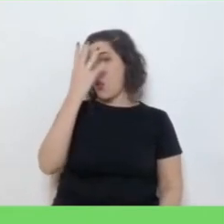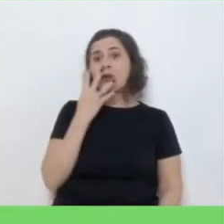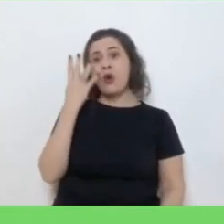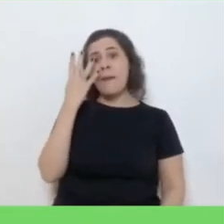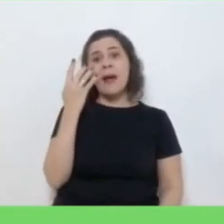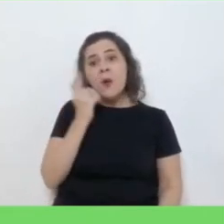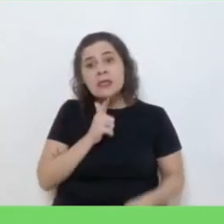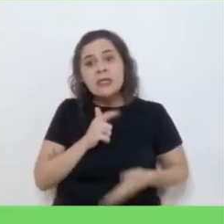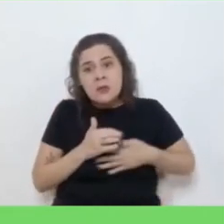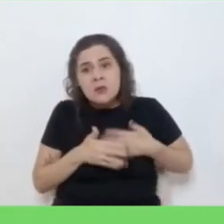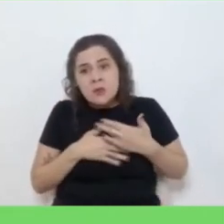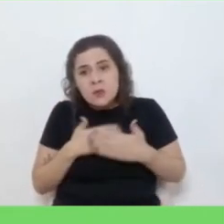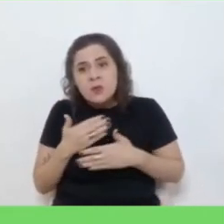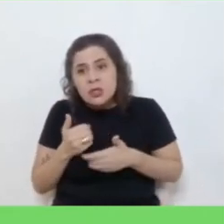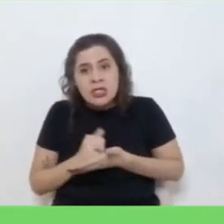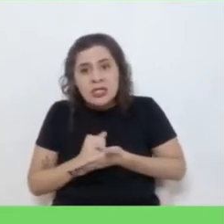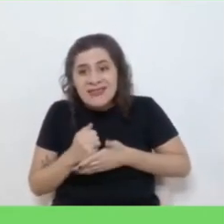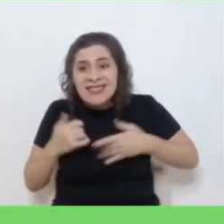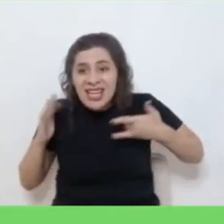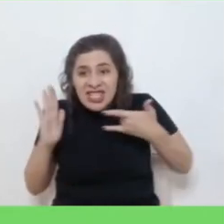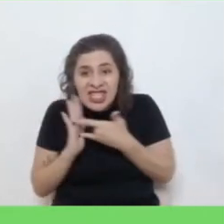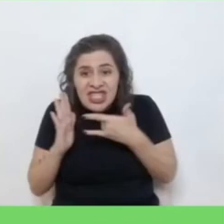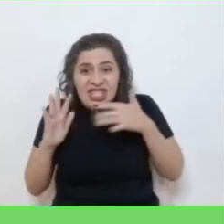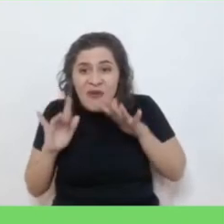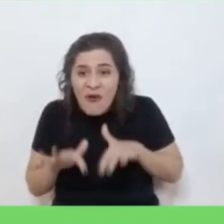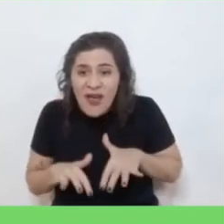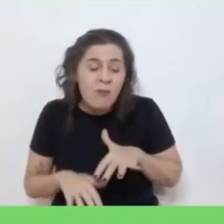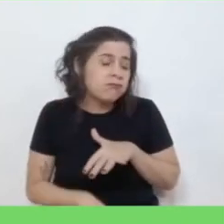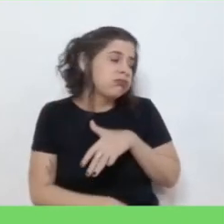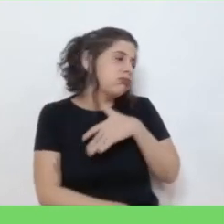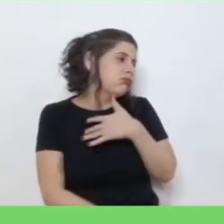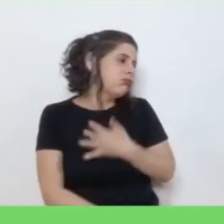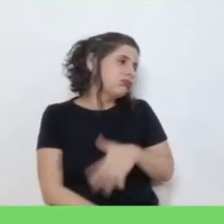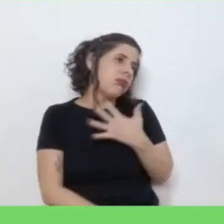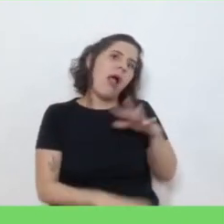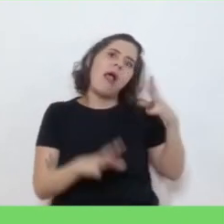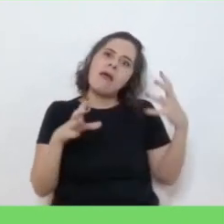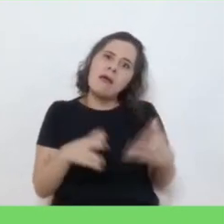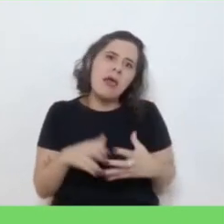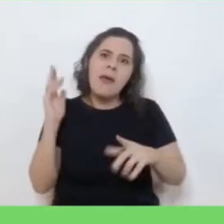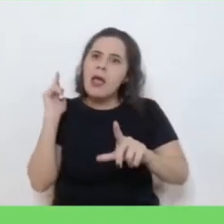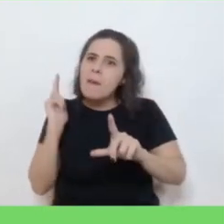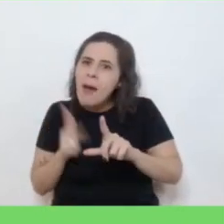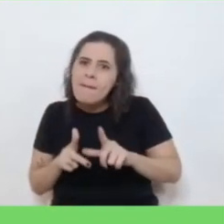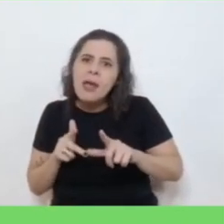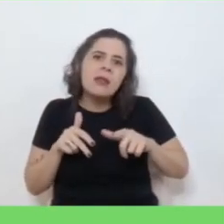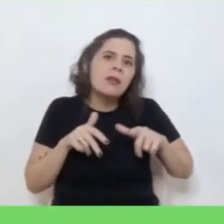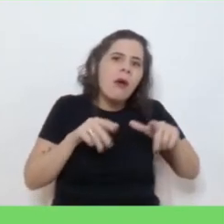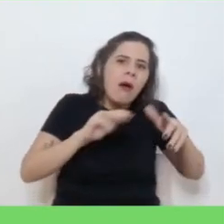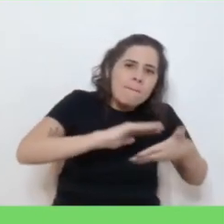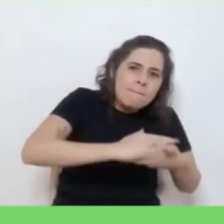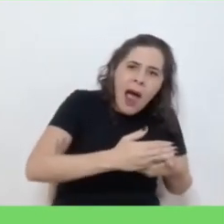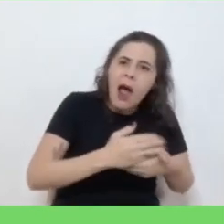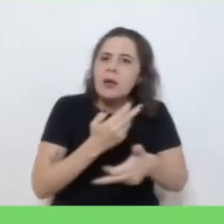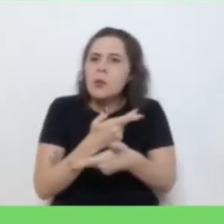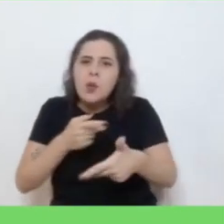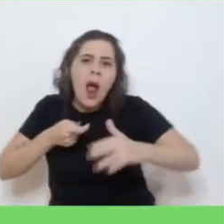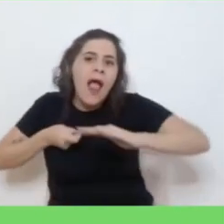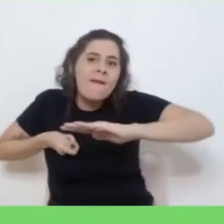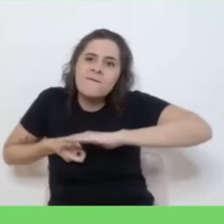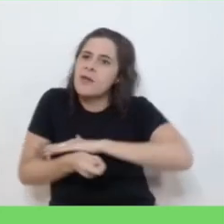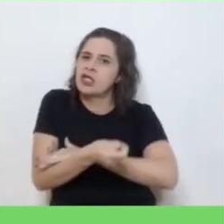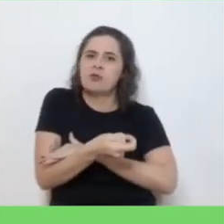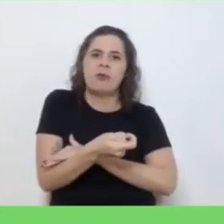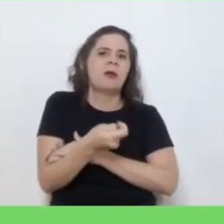Para desenvolver isso, haja equipe, haja equipamento, haja investimento nisso,